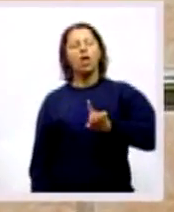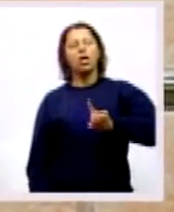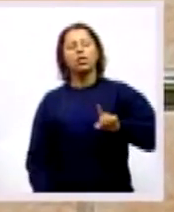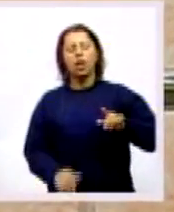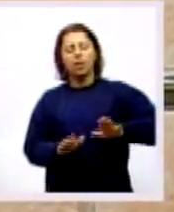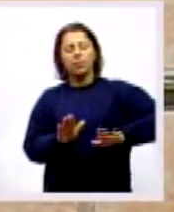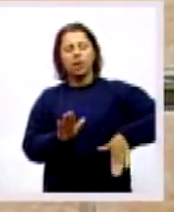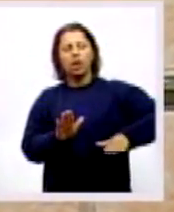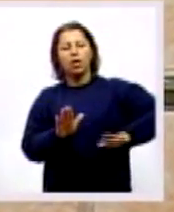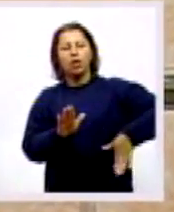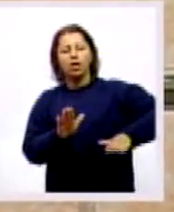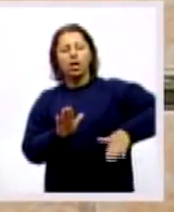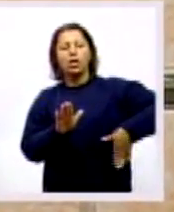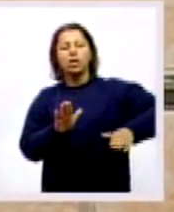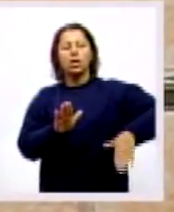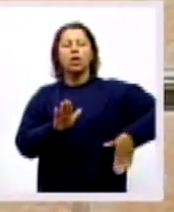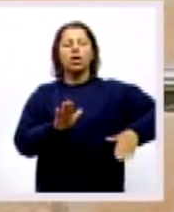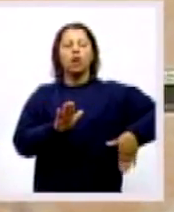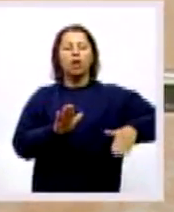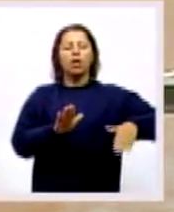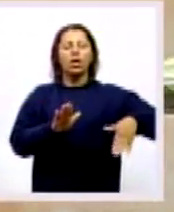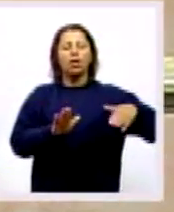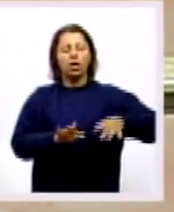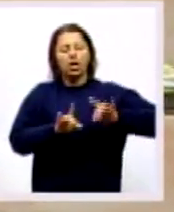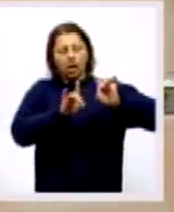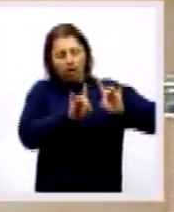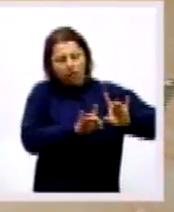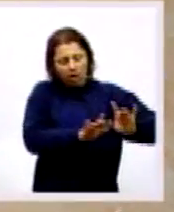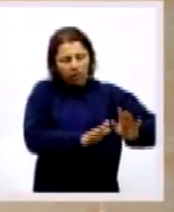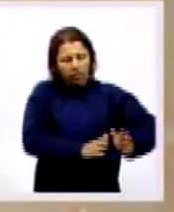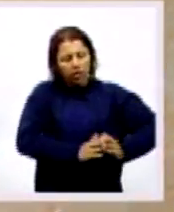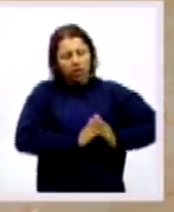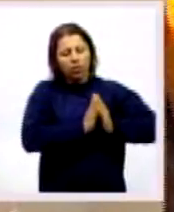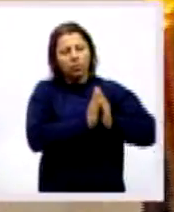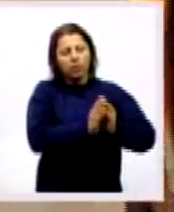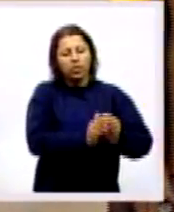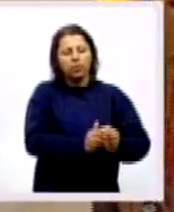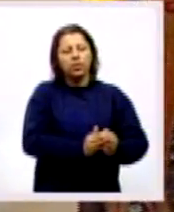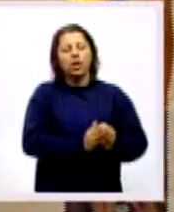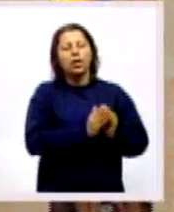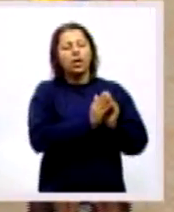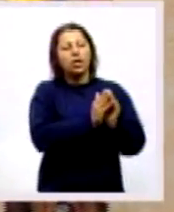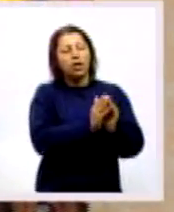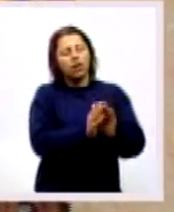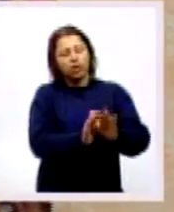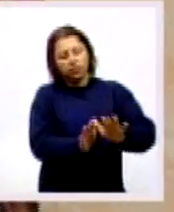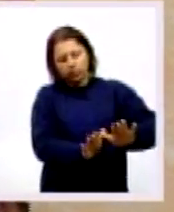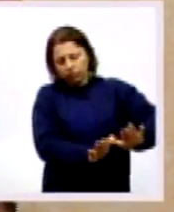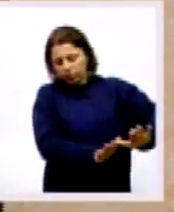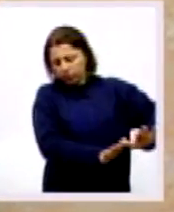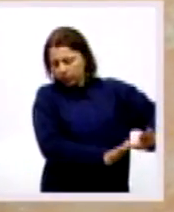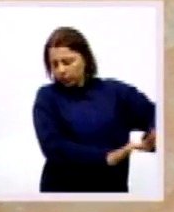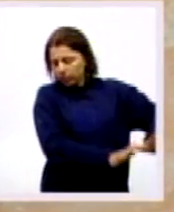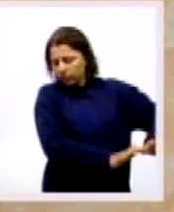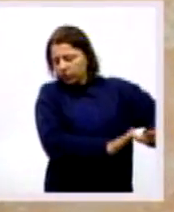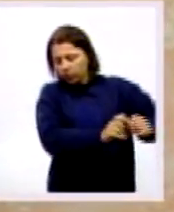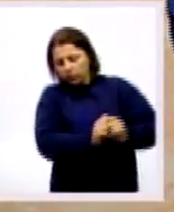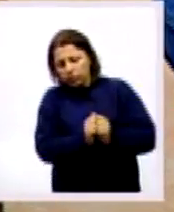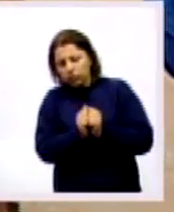lá na praia. Eu larguei o meu barco